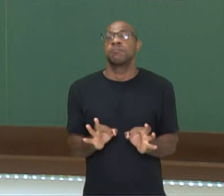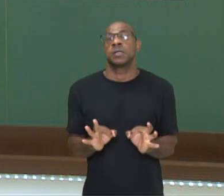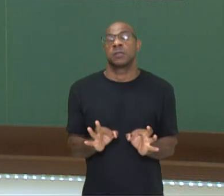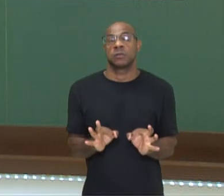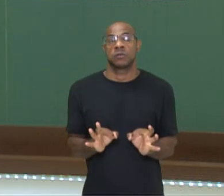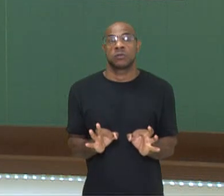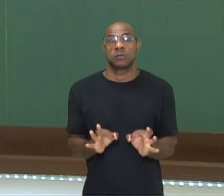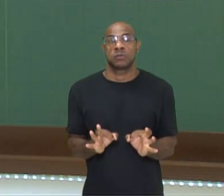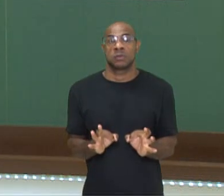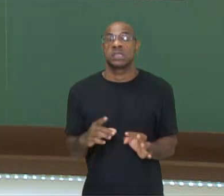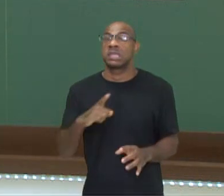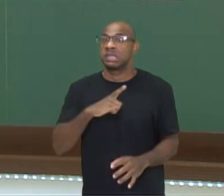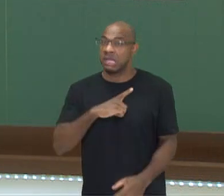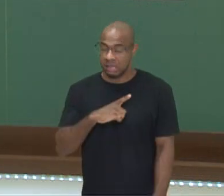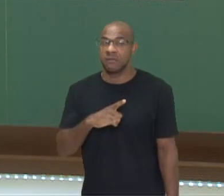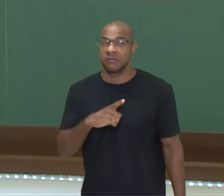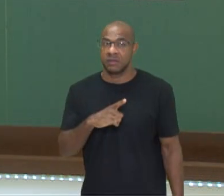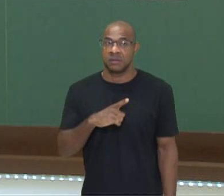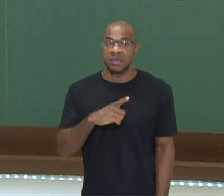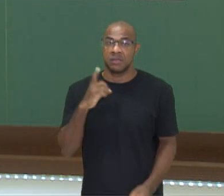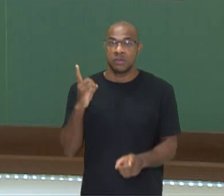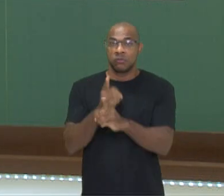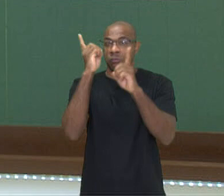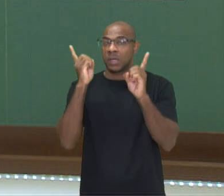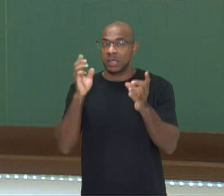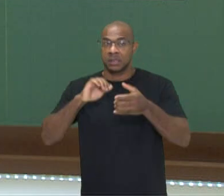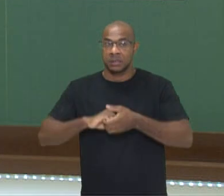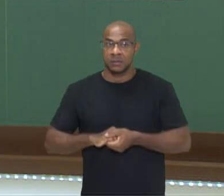afirmando que houve uma descoberta.